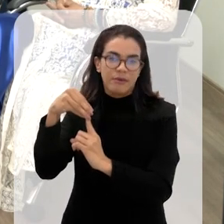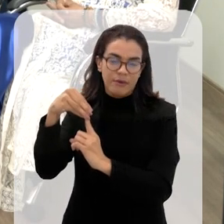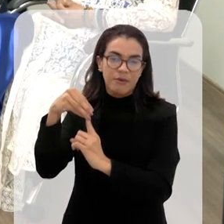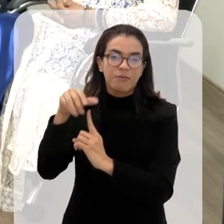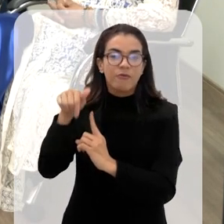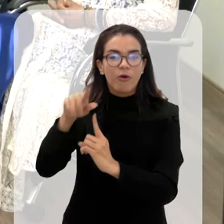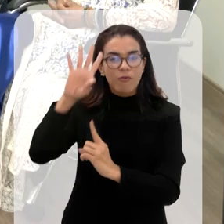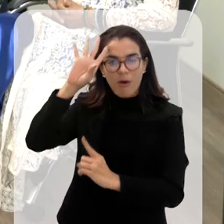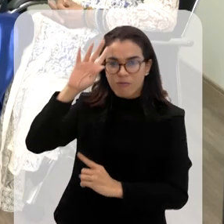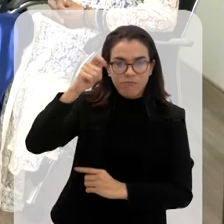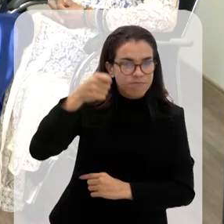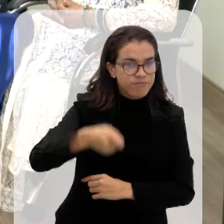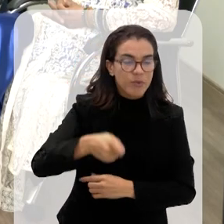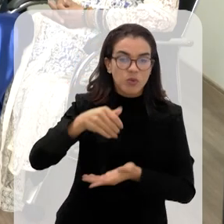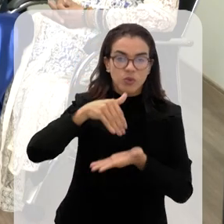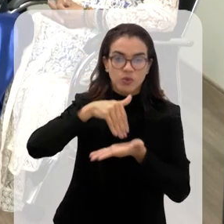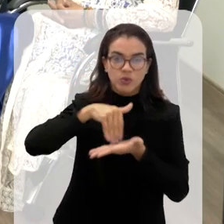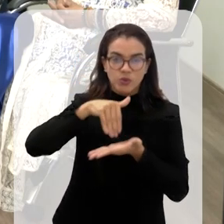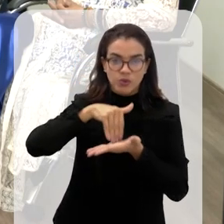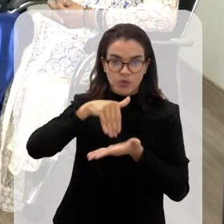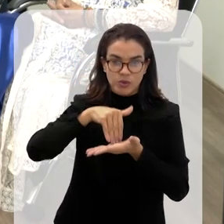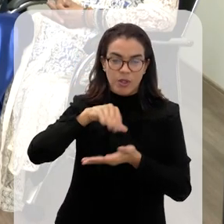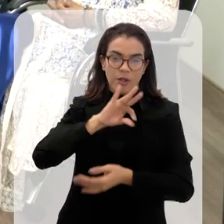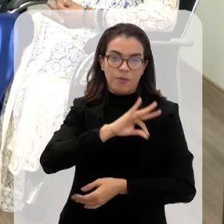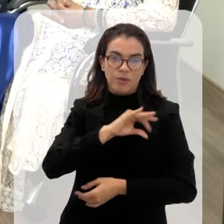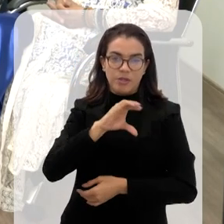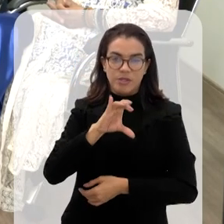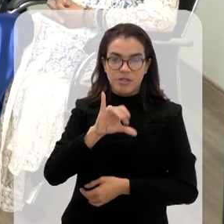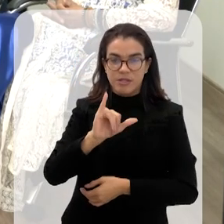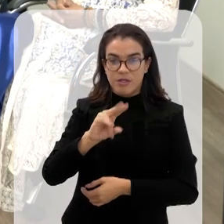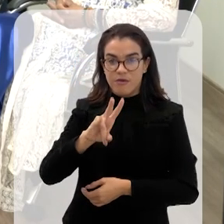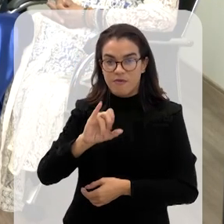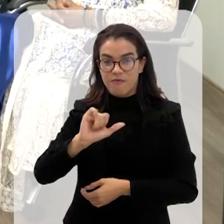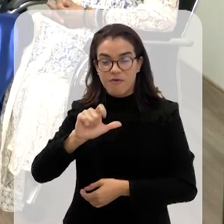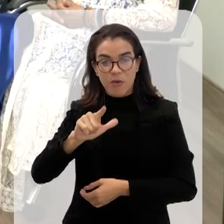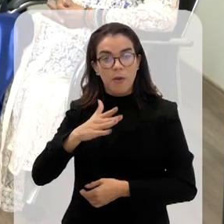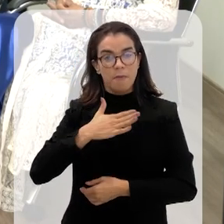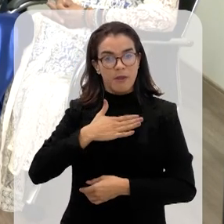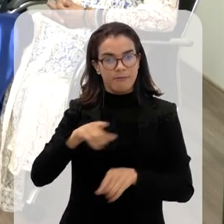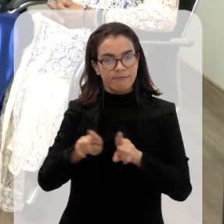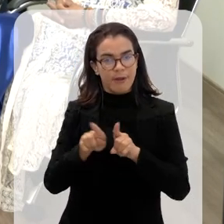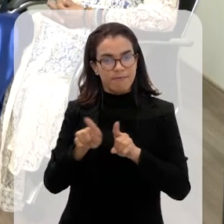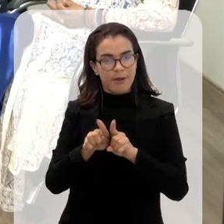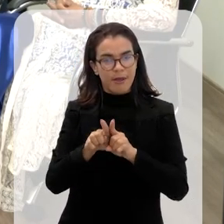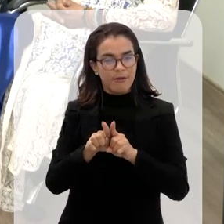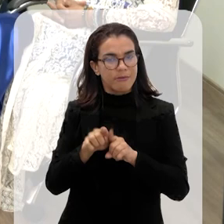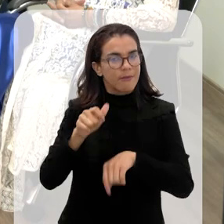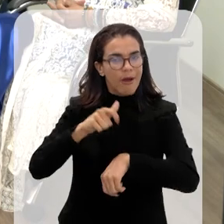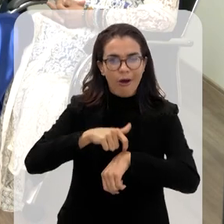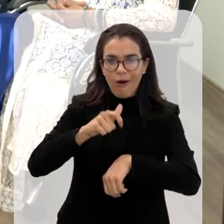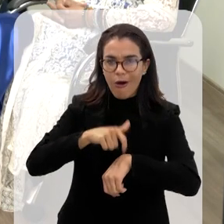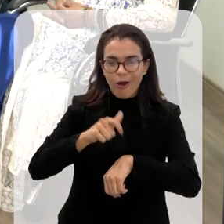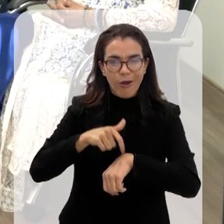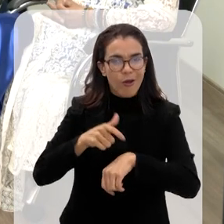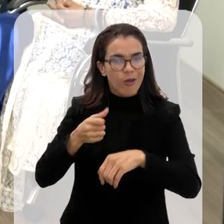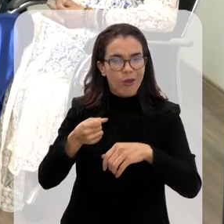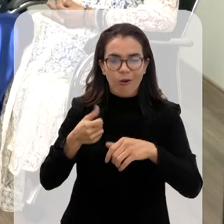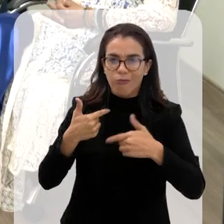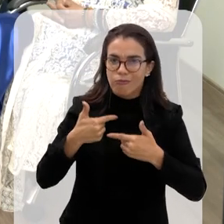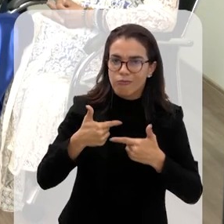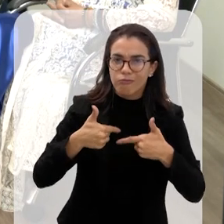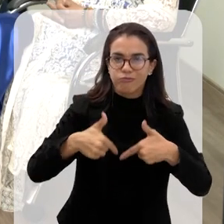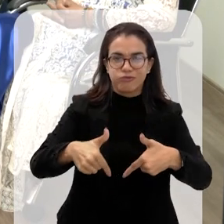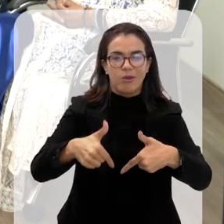encaminhamento. Foi uma determinação do secretário da Polícia Civil e uma determinação minha logo que assumi o cargo, que